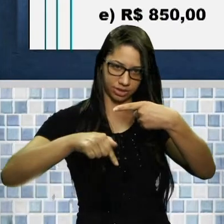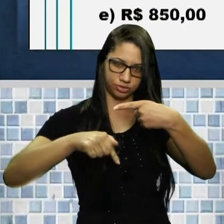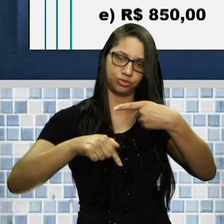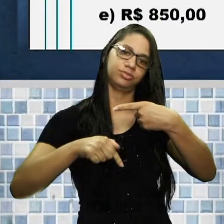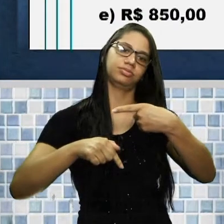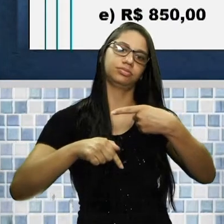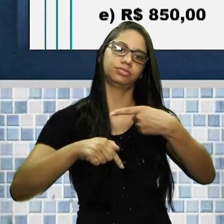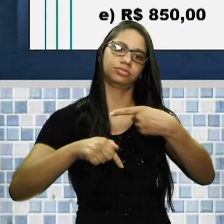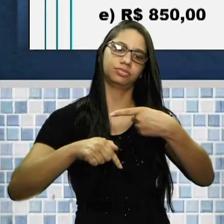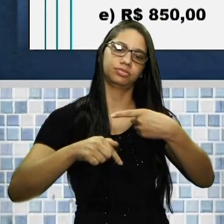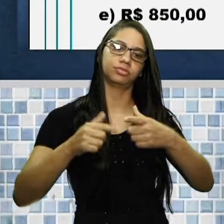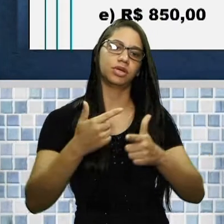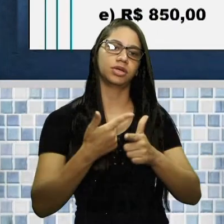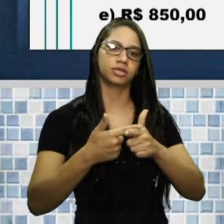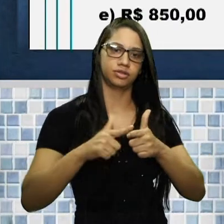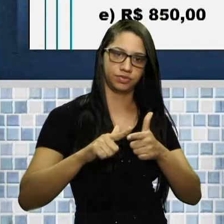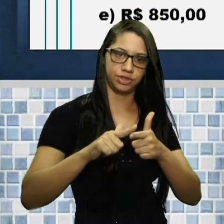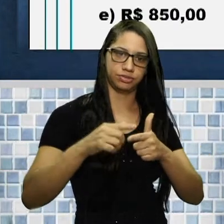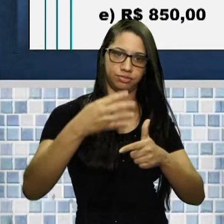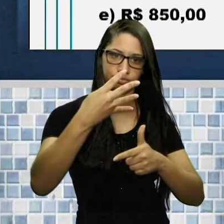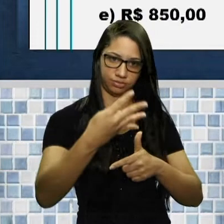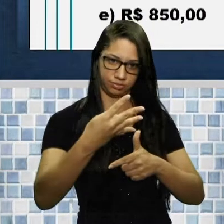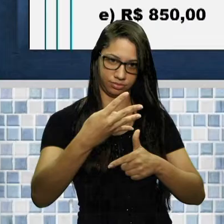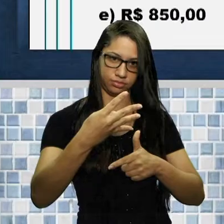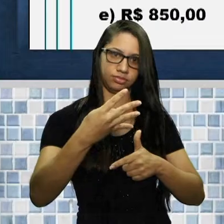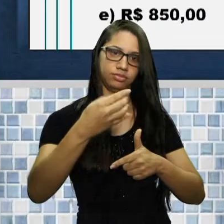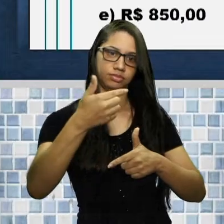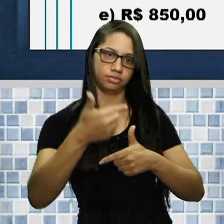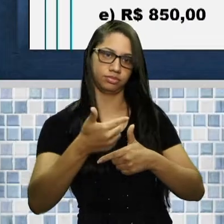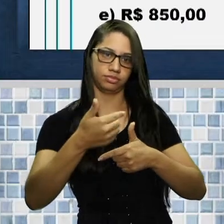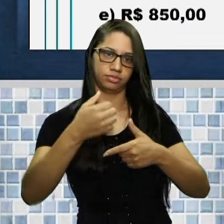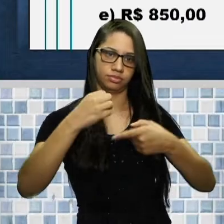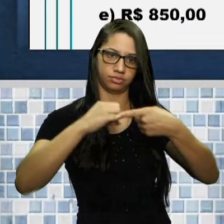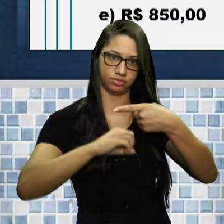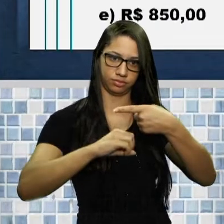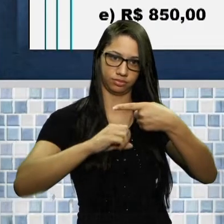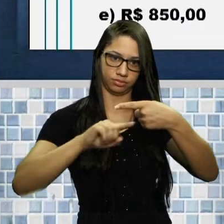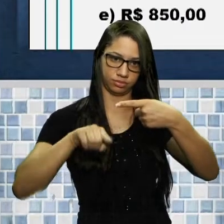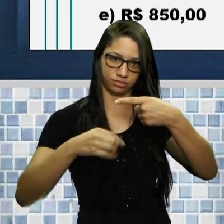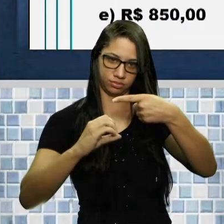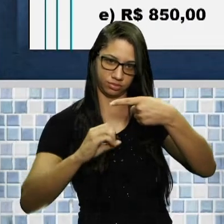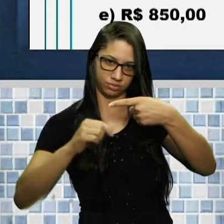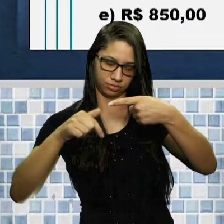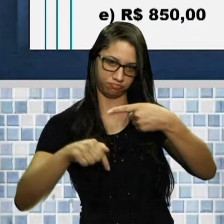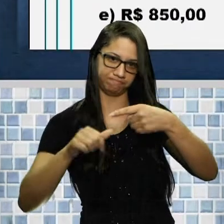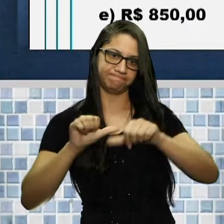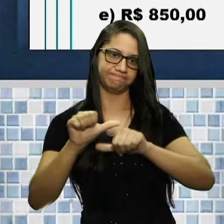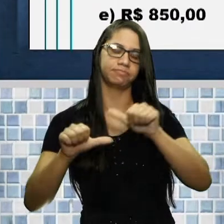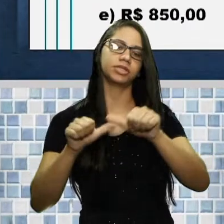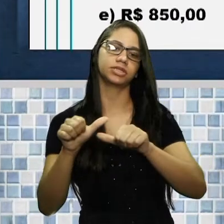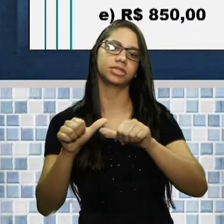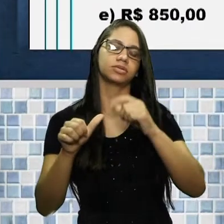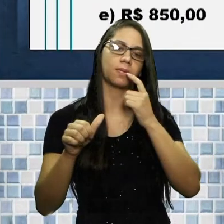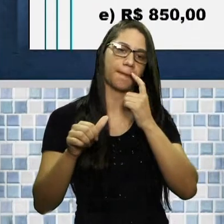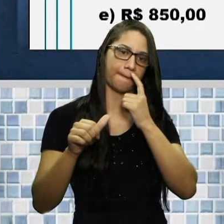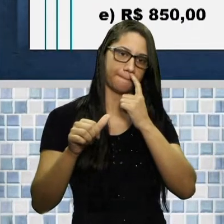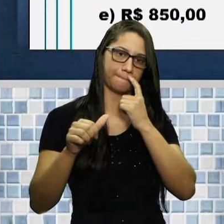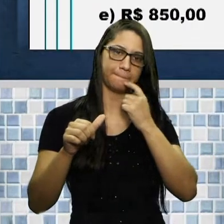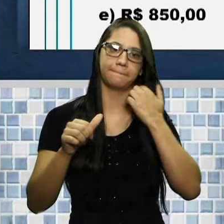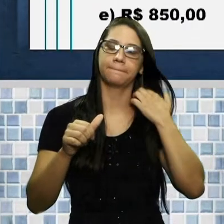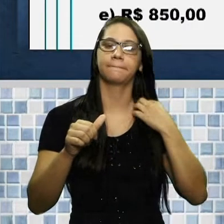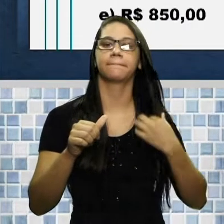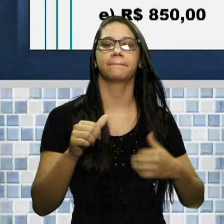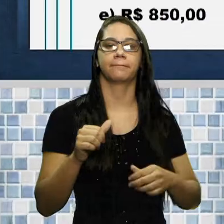0,07. Dividindo 42 por 0,7, você também pode transformar de uma outra forma. Se